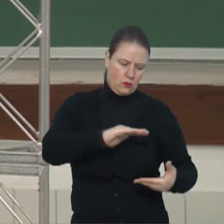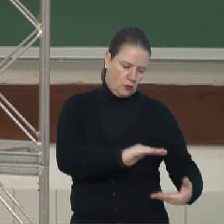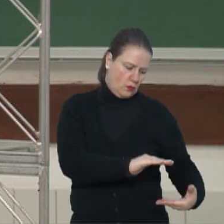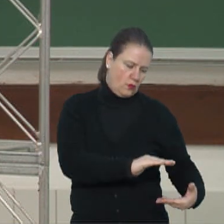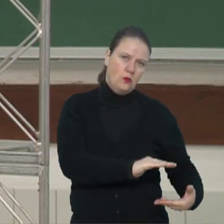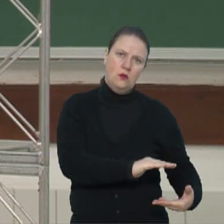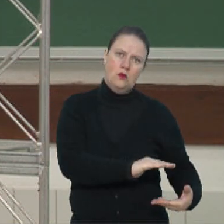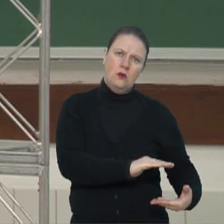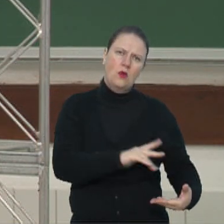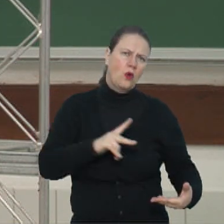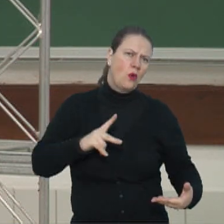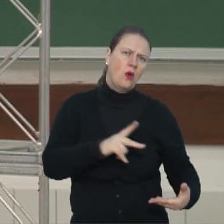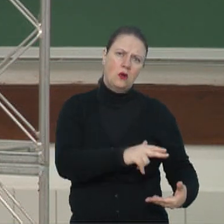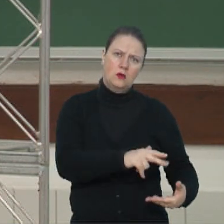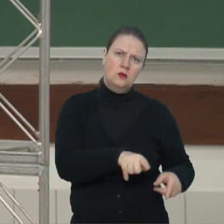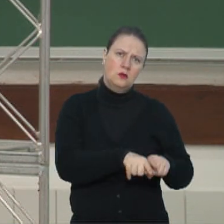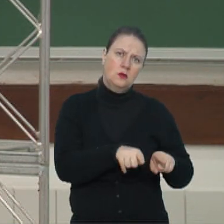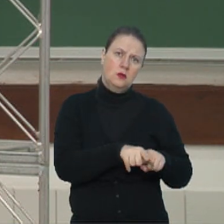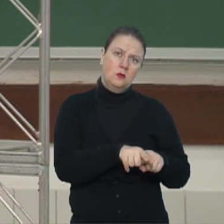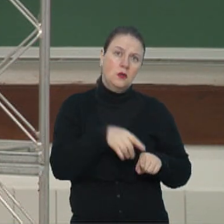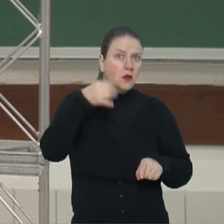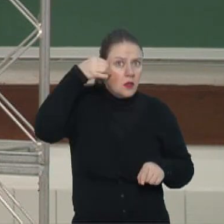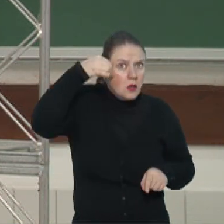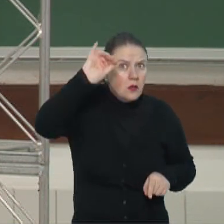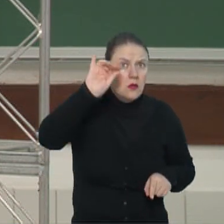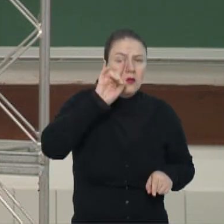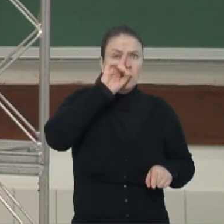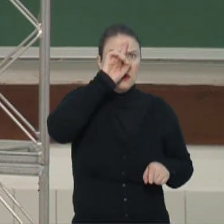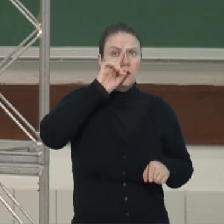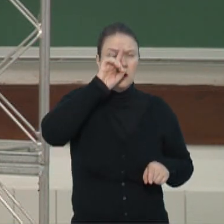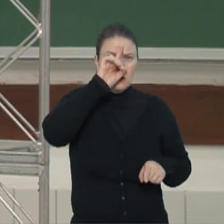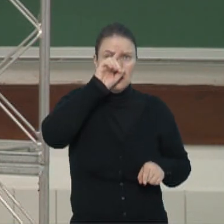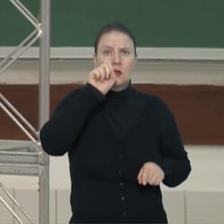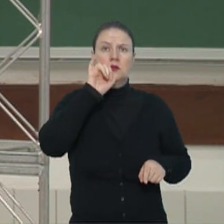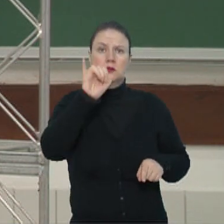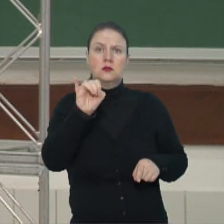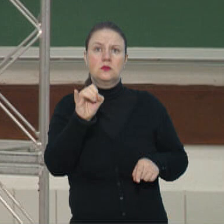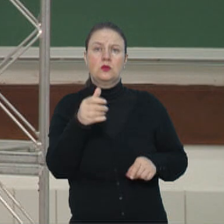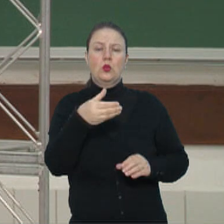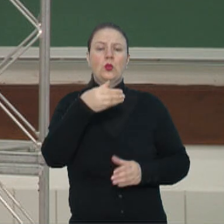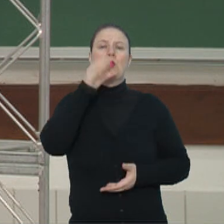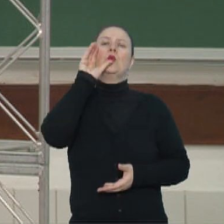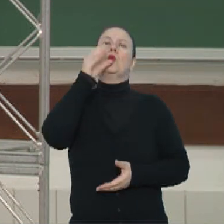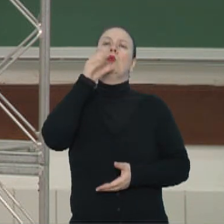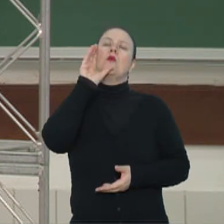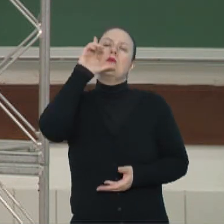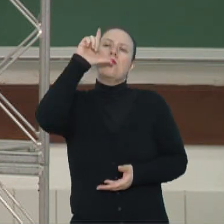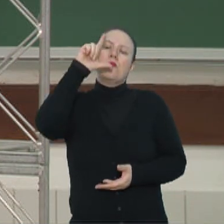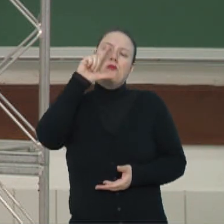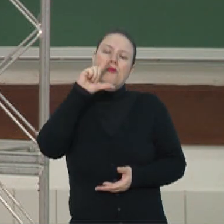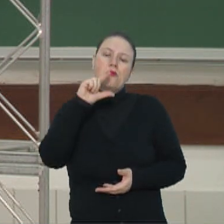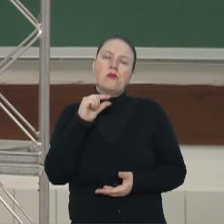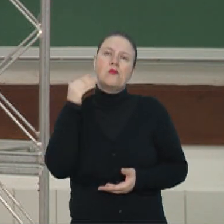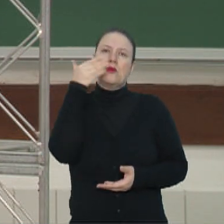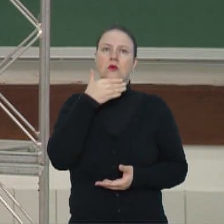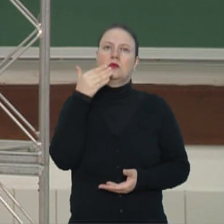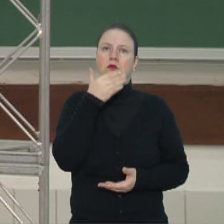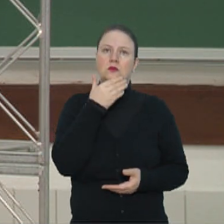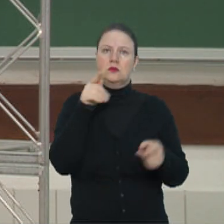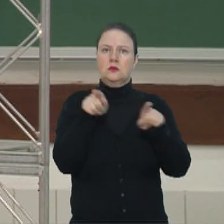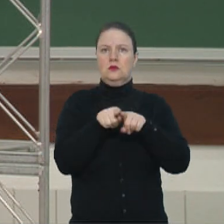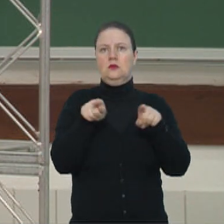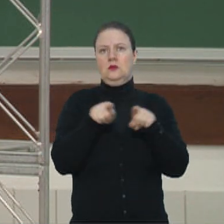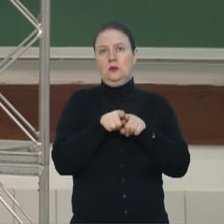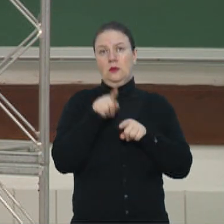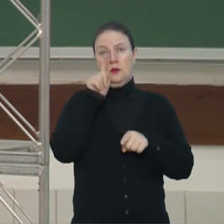ou e corte os riscos. A partir do momento que você diminui a quantidade de açúcar, você está diminuindo também